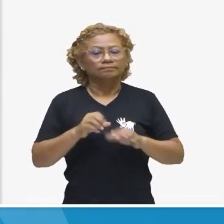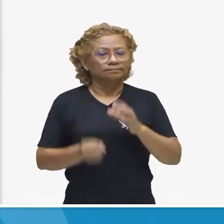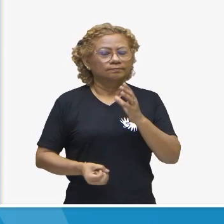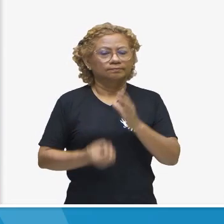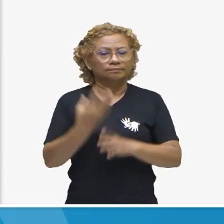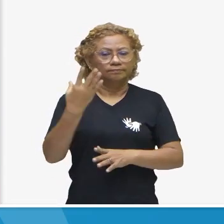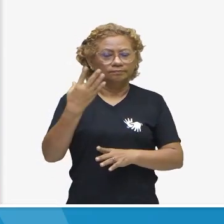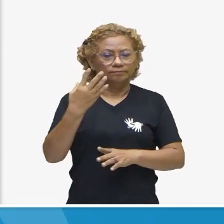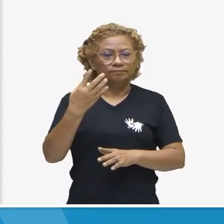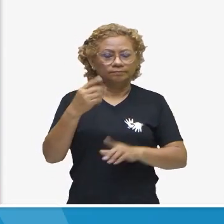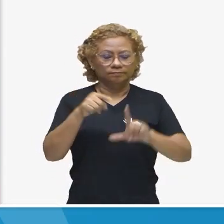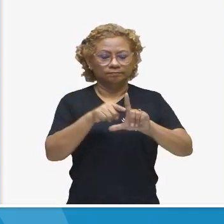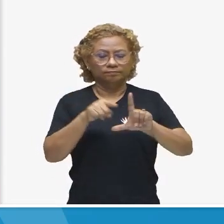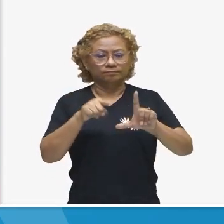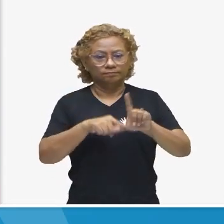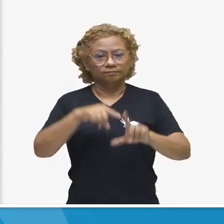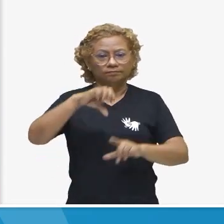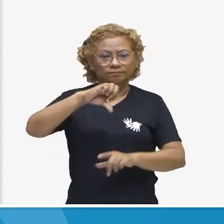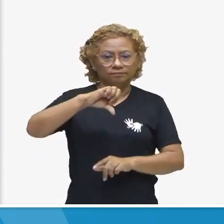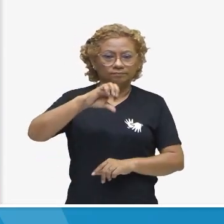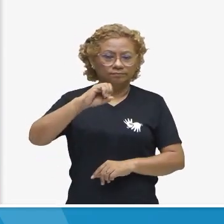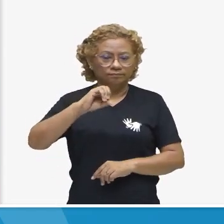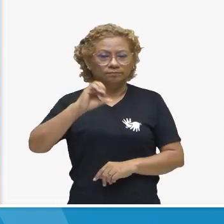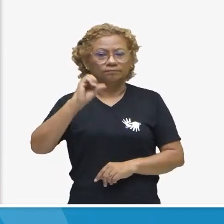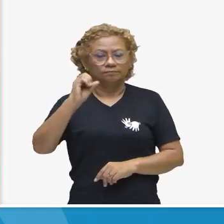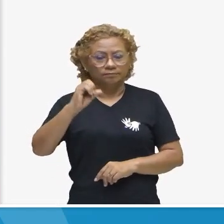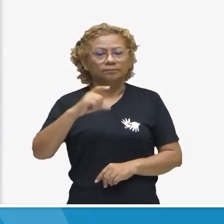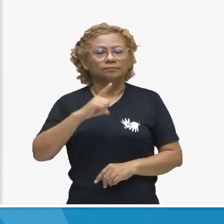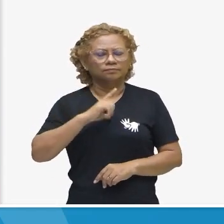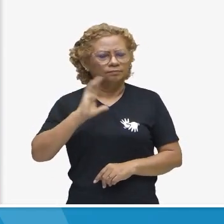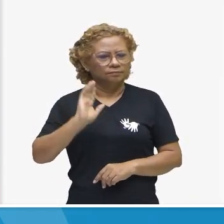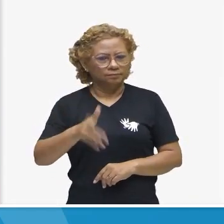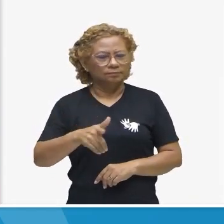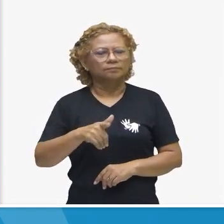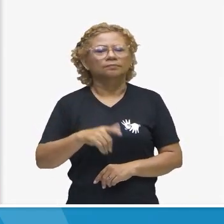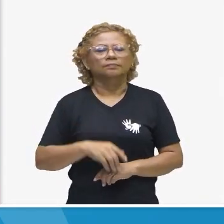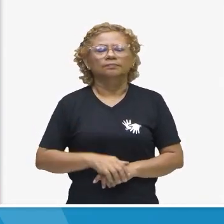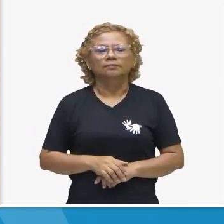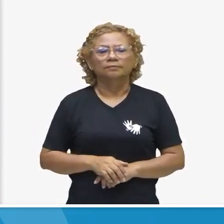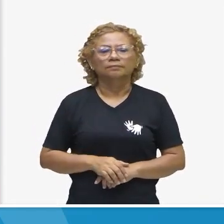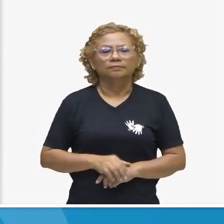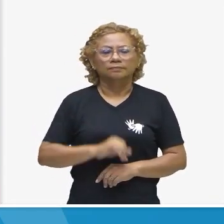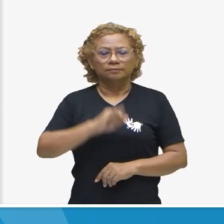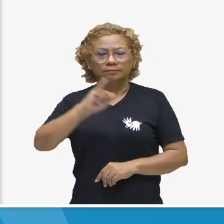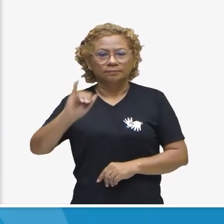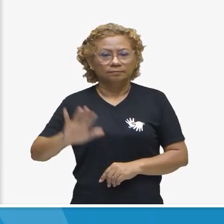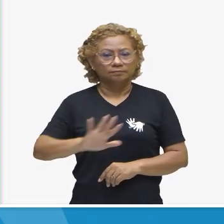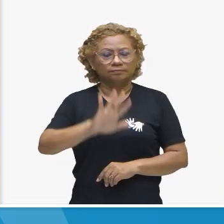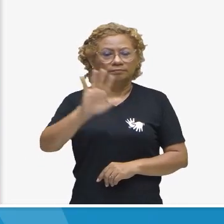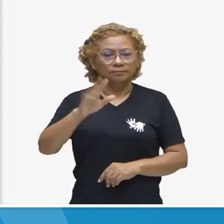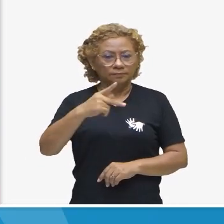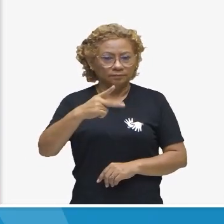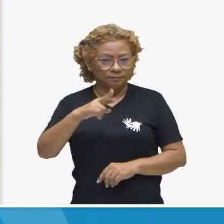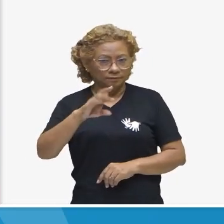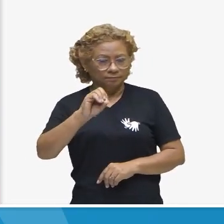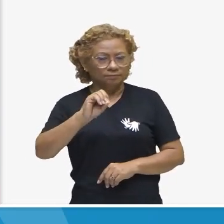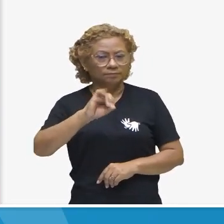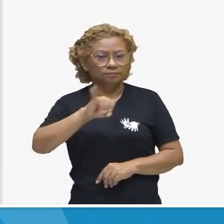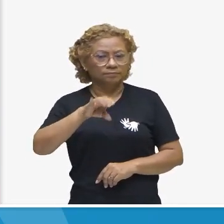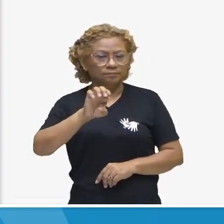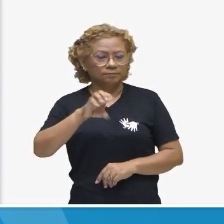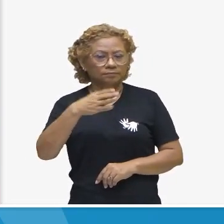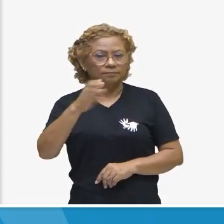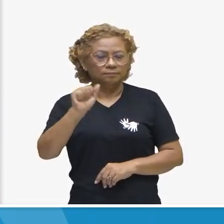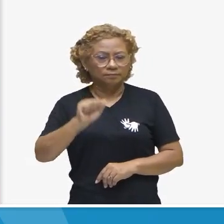90 graus com o plano, nós temos uma projeção ortogonal. Ângulo de 90 graus ou simplesmente